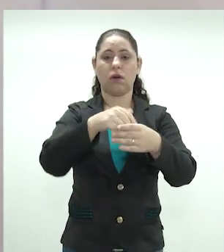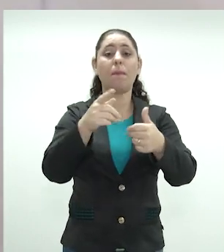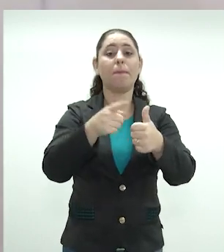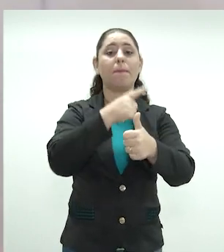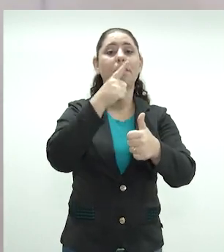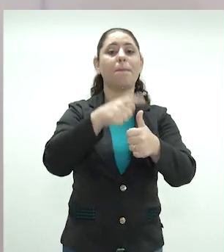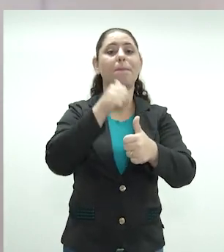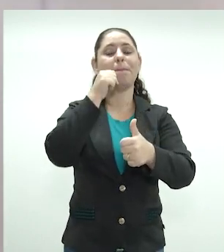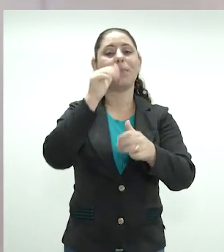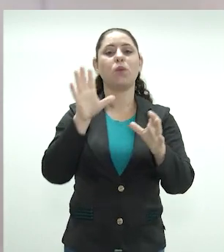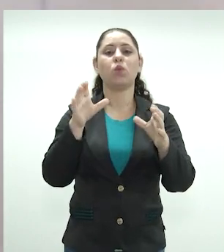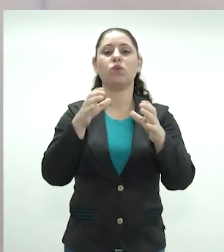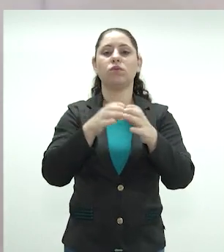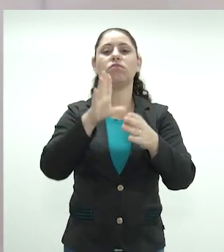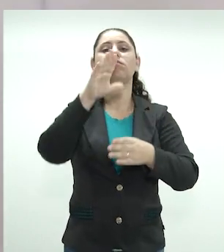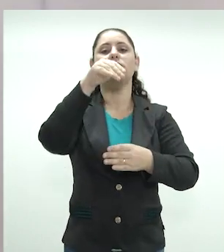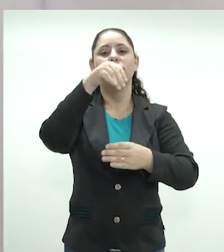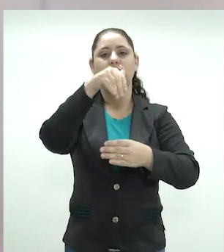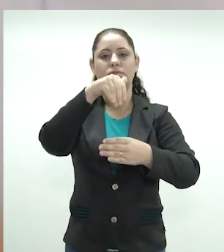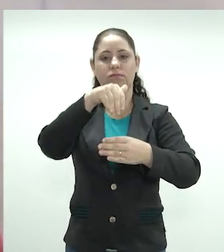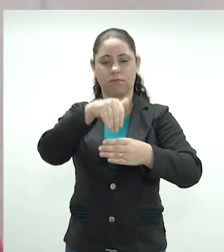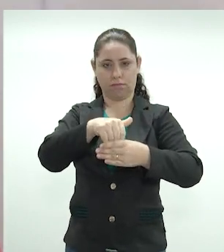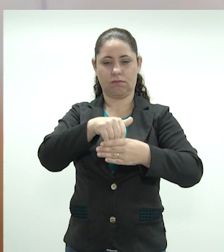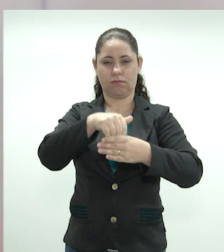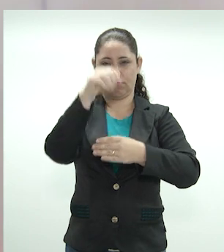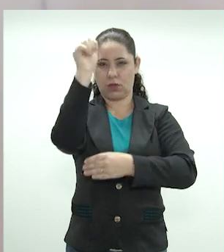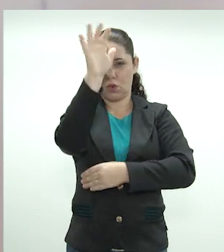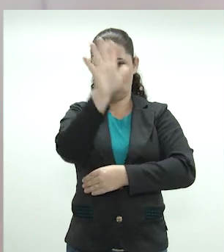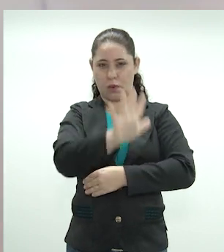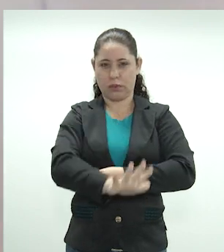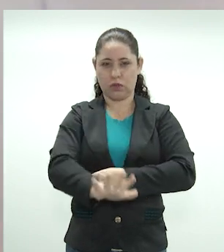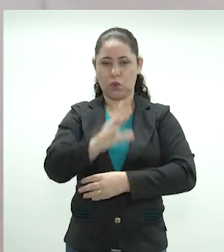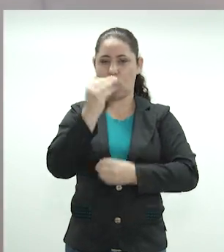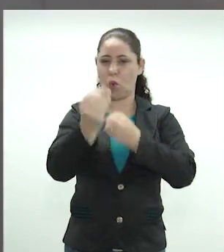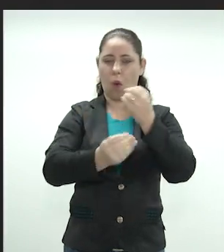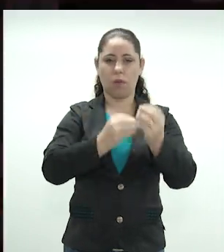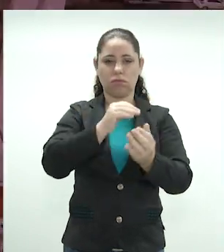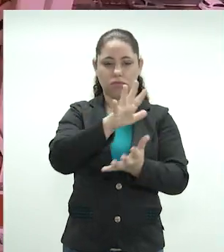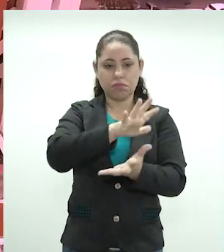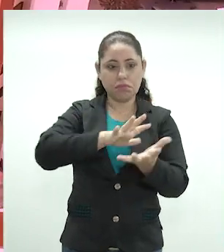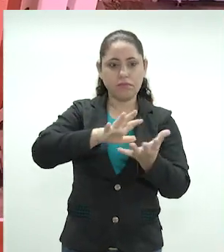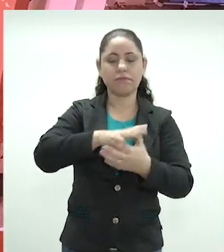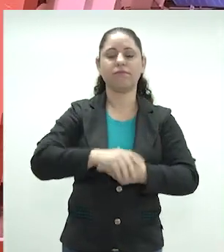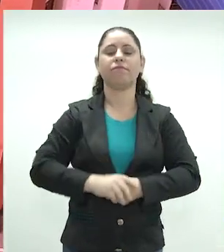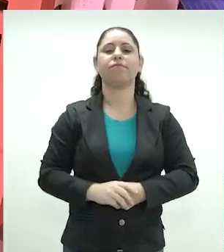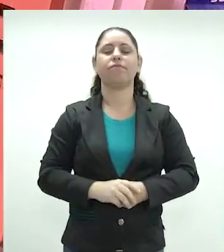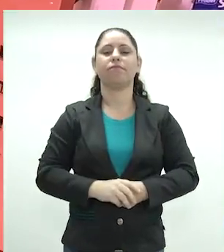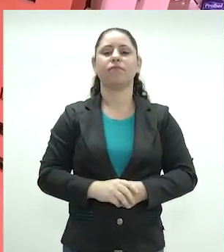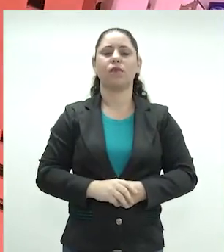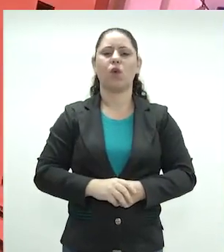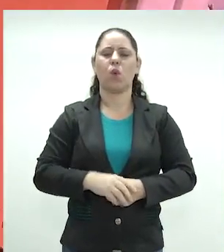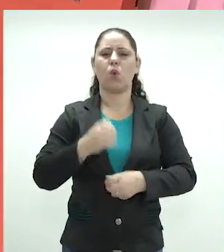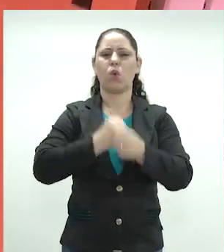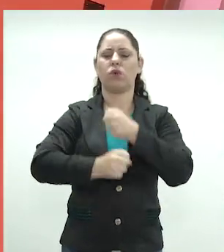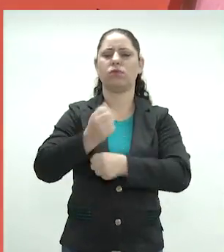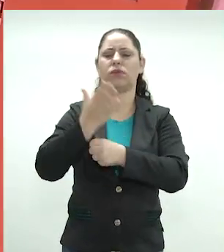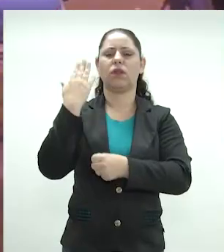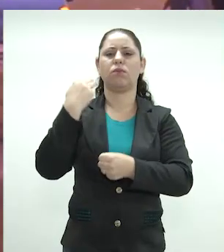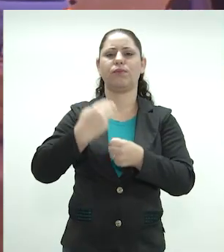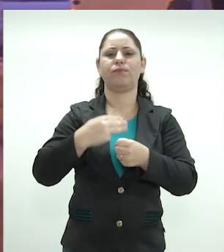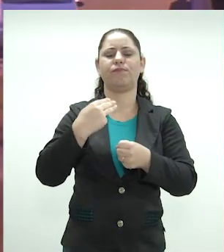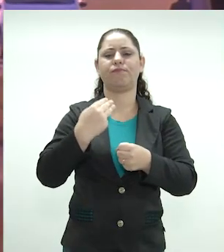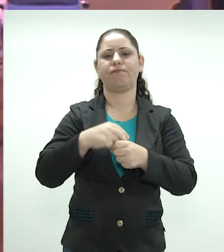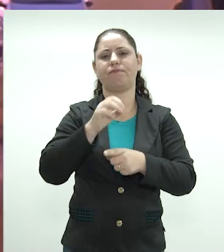a primeira vez que as mulheres puderam votar no Brasil como um todo. No ano passado, os municípios do